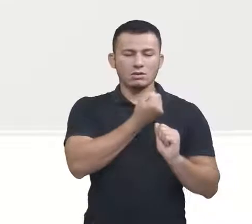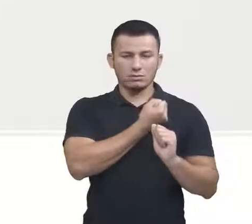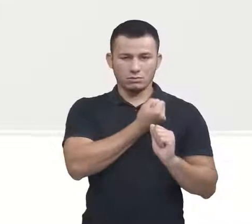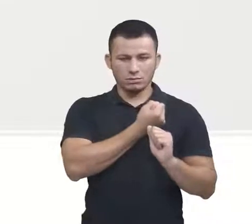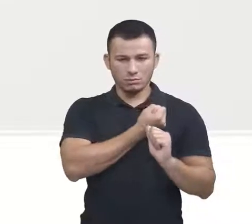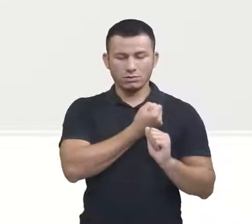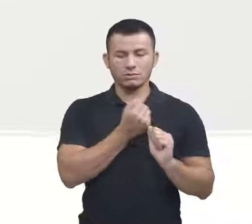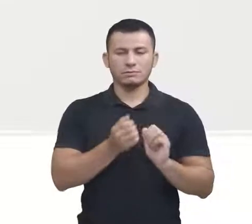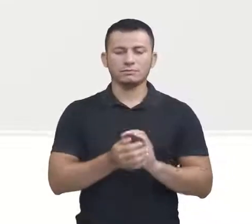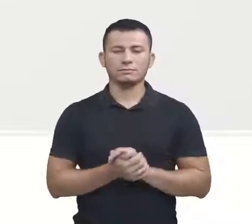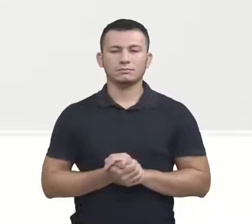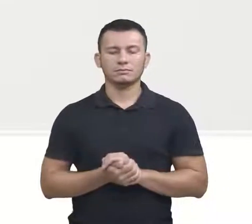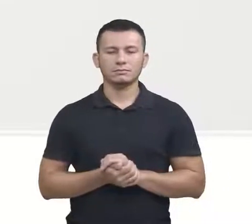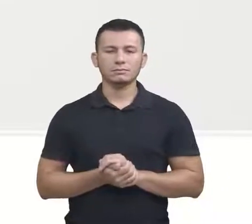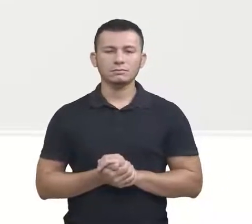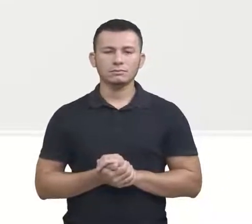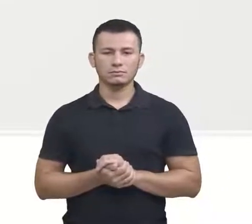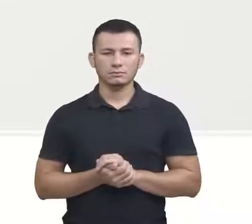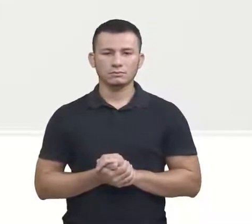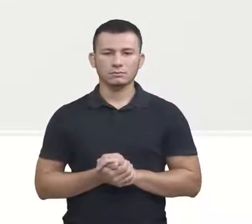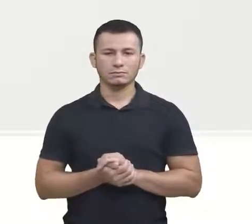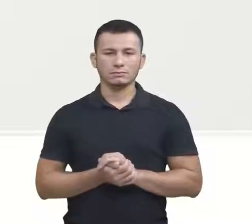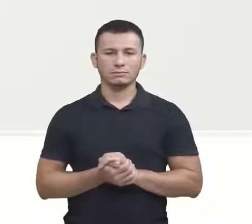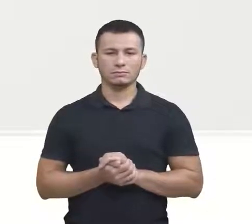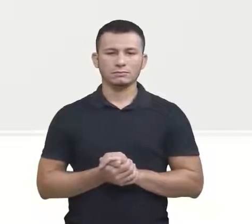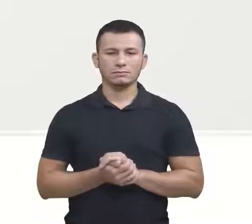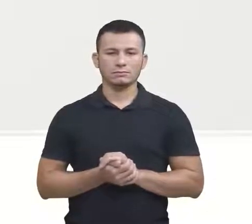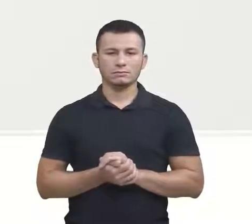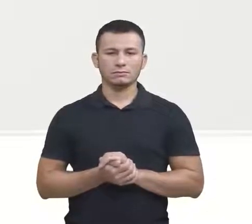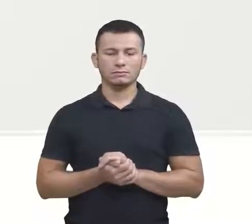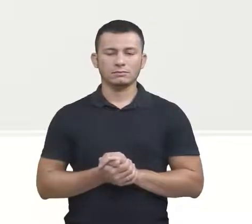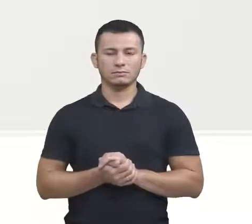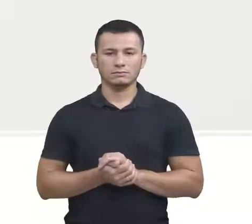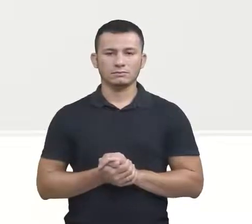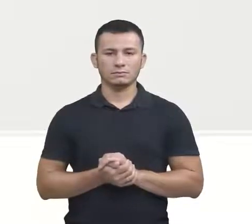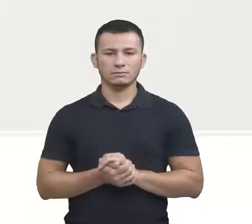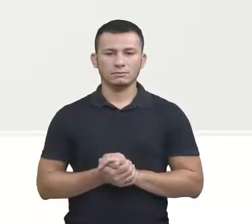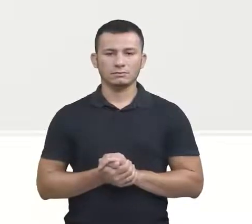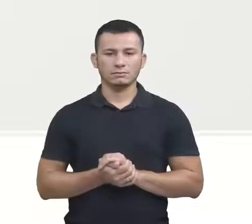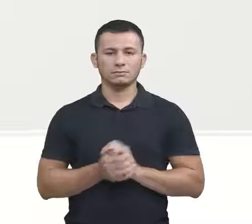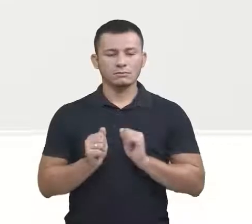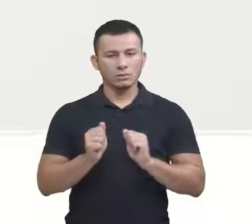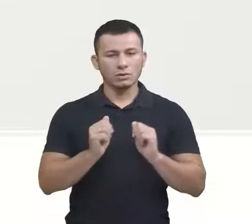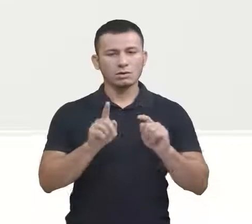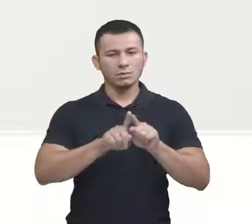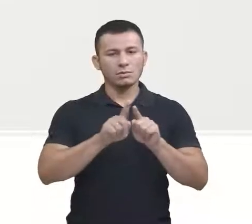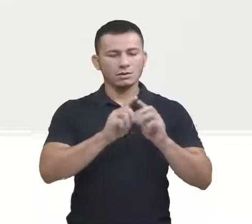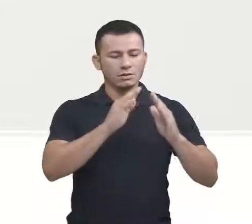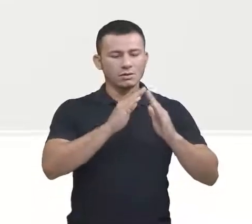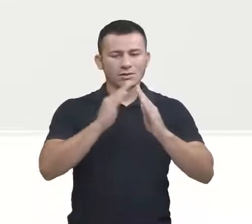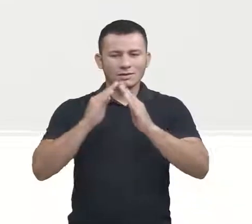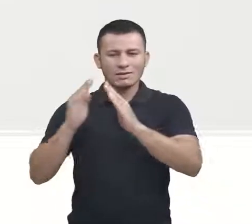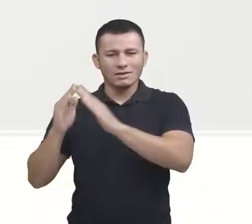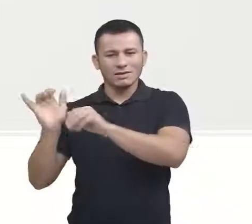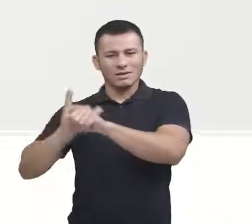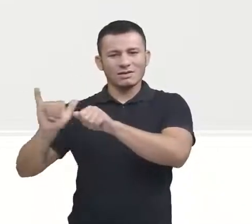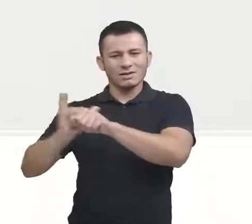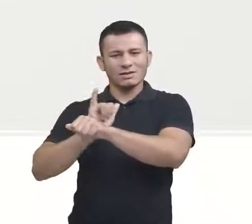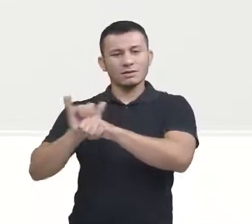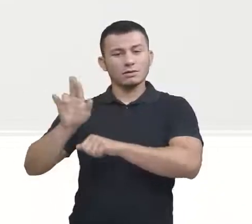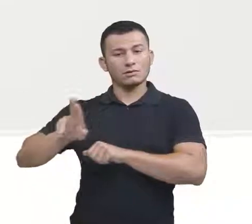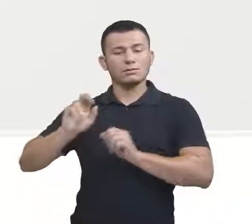o número o podem fazer André a casinha da